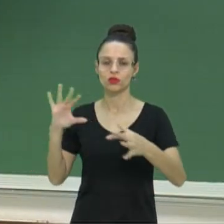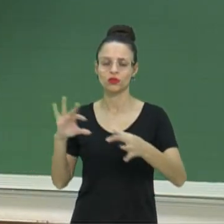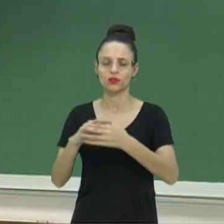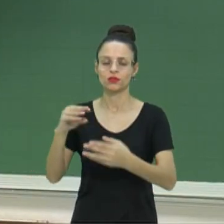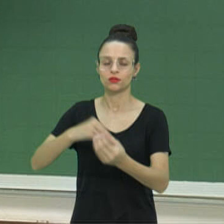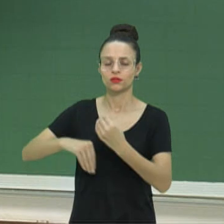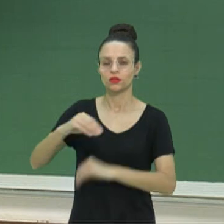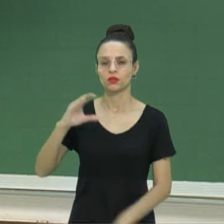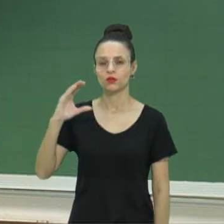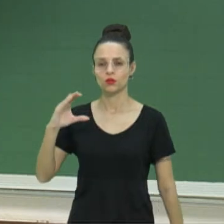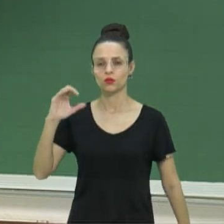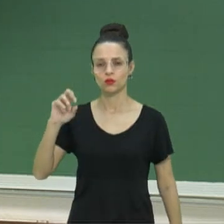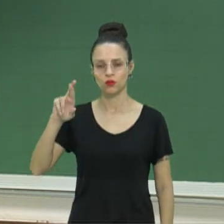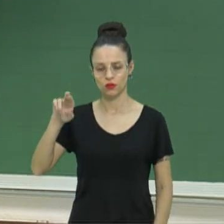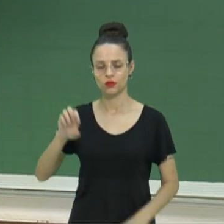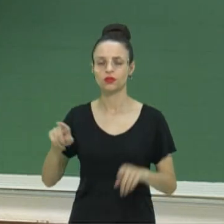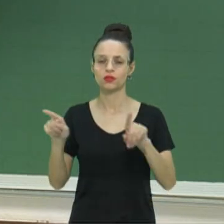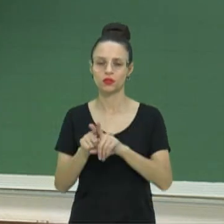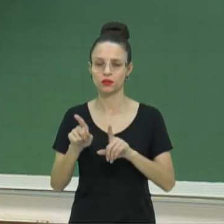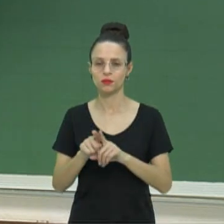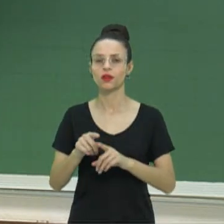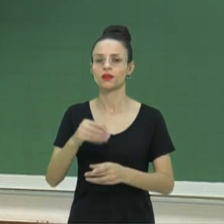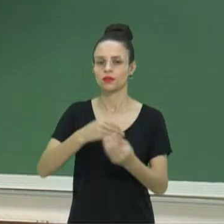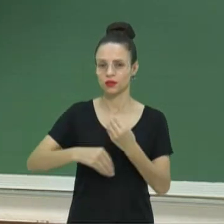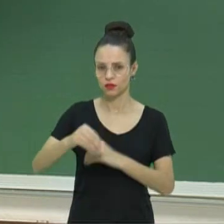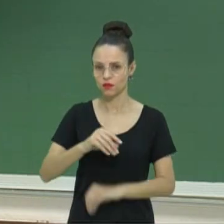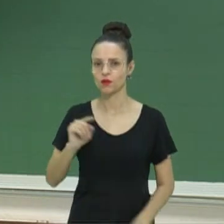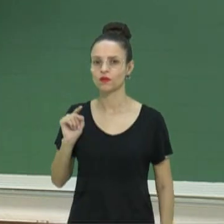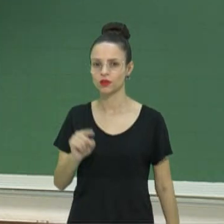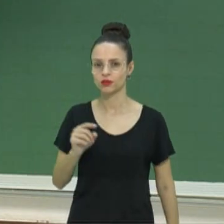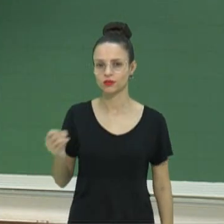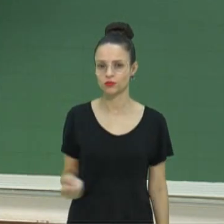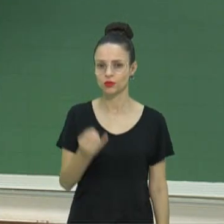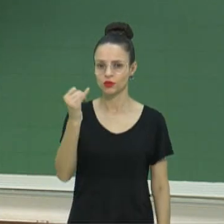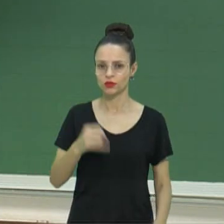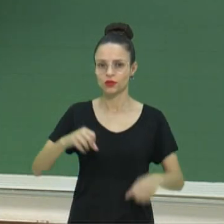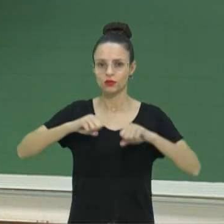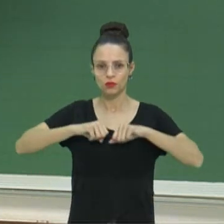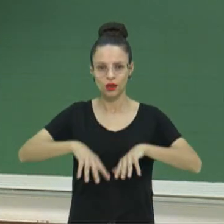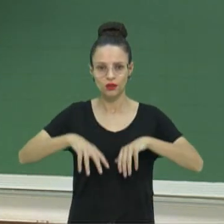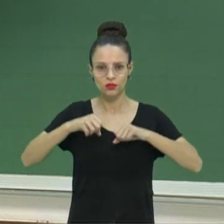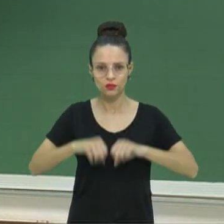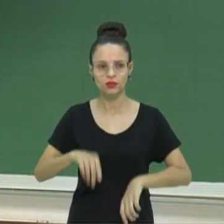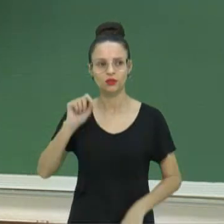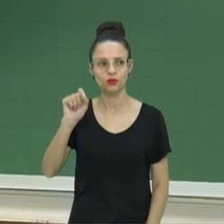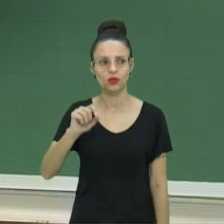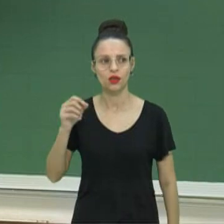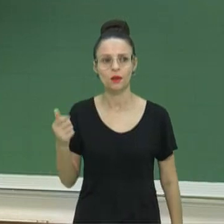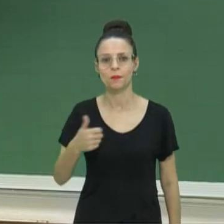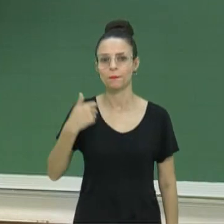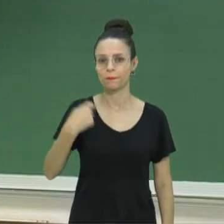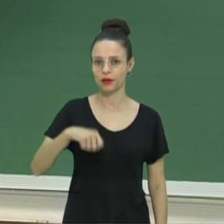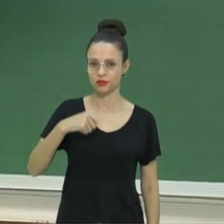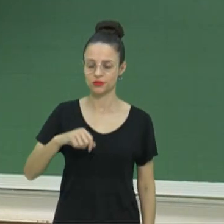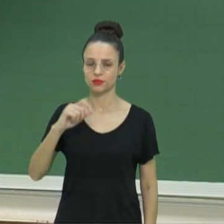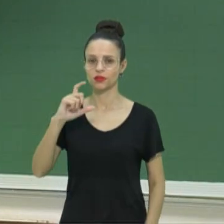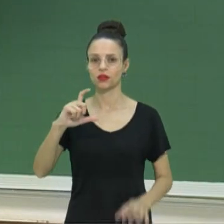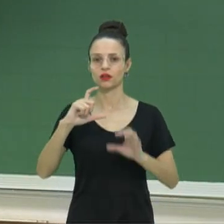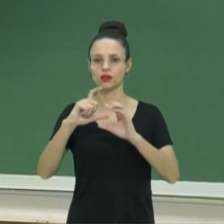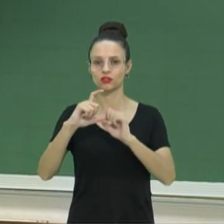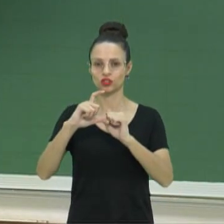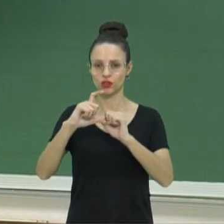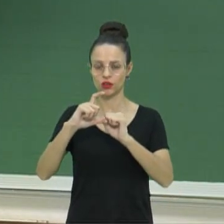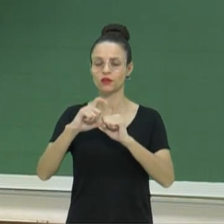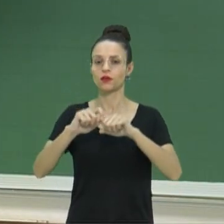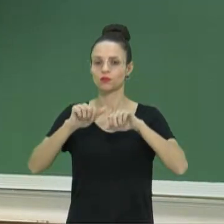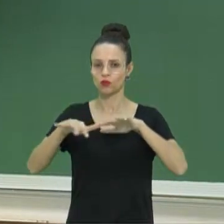que compõem o core, né, também estão envoltos na respiração, né? Então, precisa que o diafragma faça o primeiro movimento para